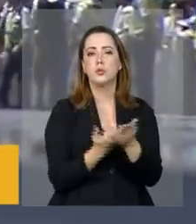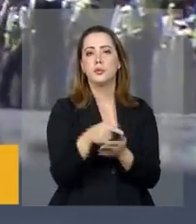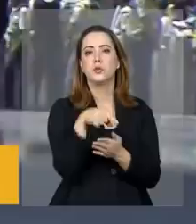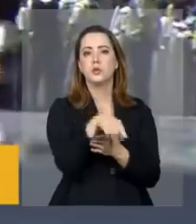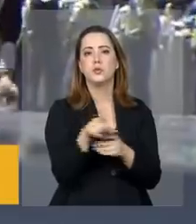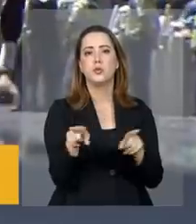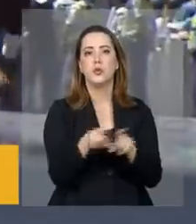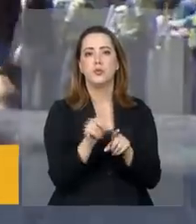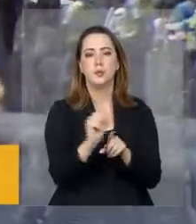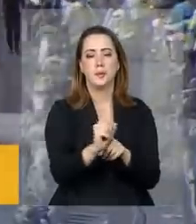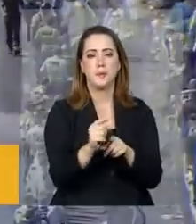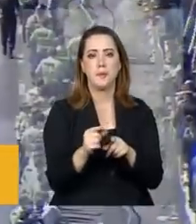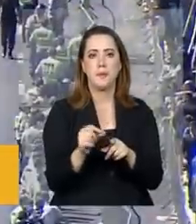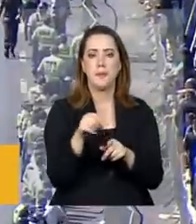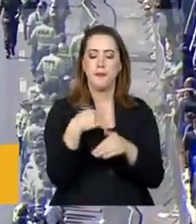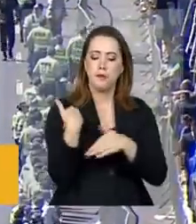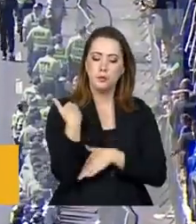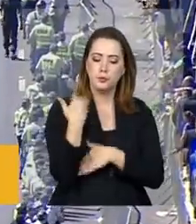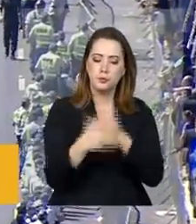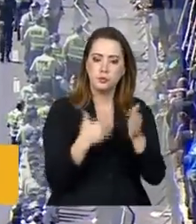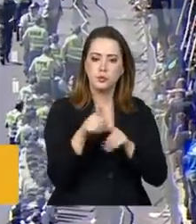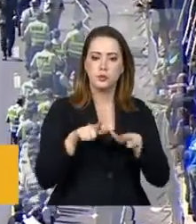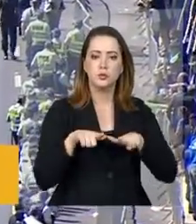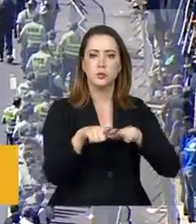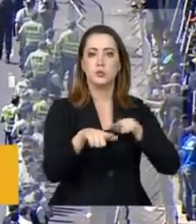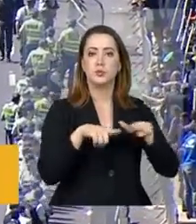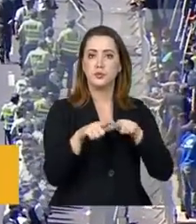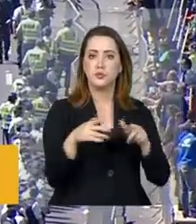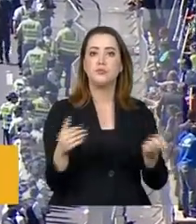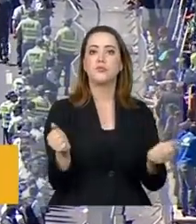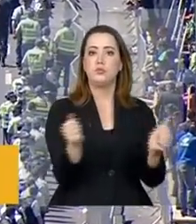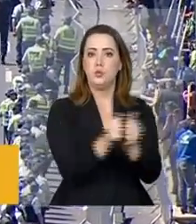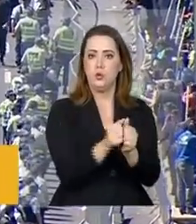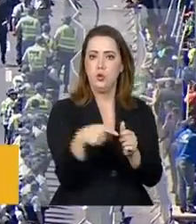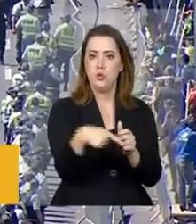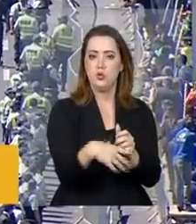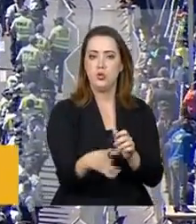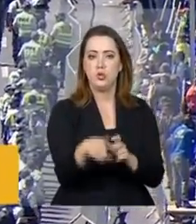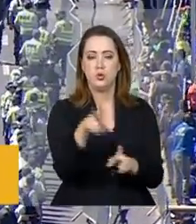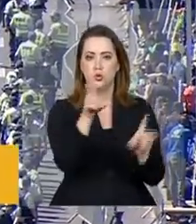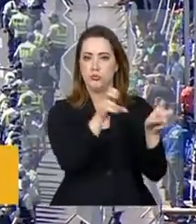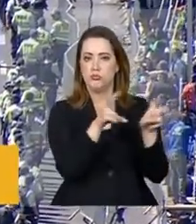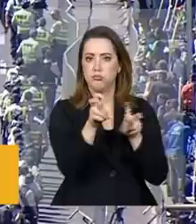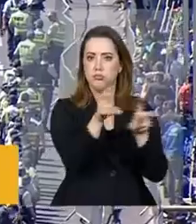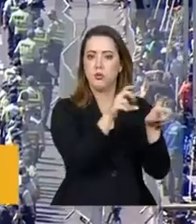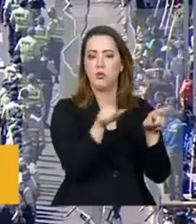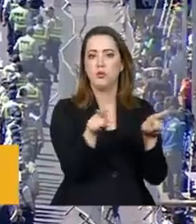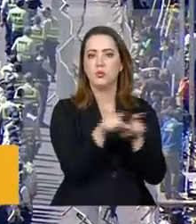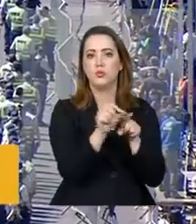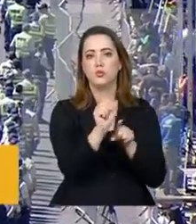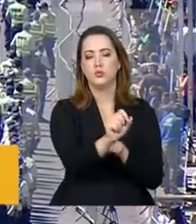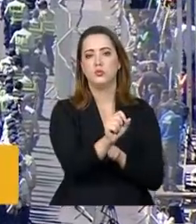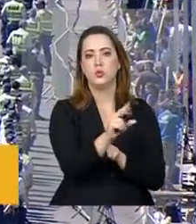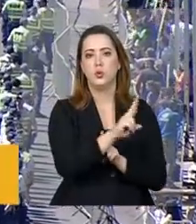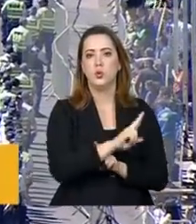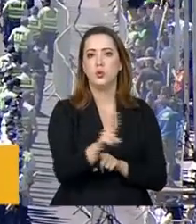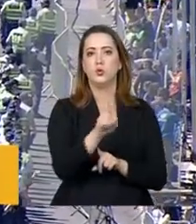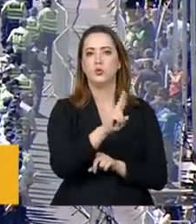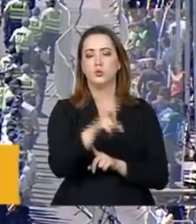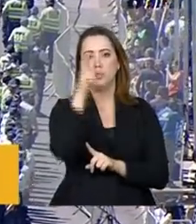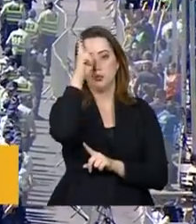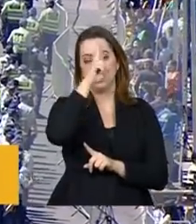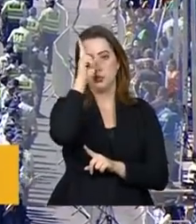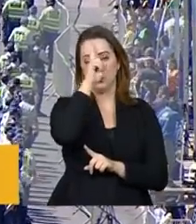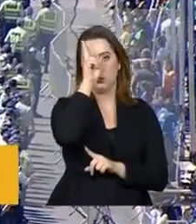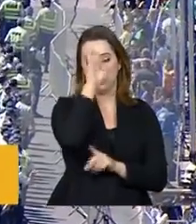então, eles juntaram esse link, né, era a parte IPO, dando o nome histórico dessa bateria